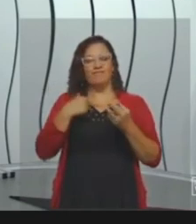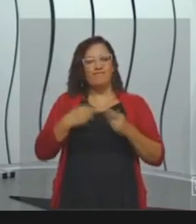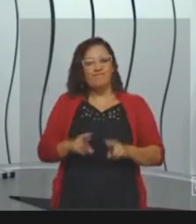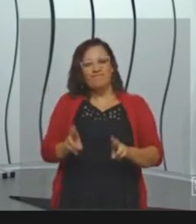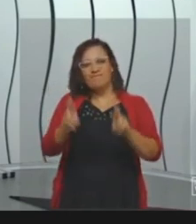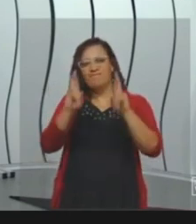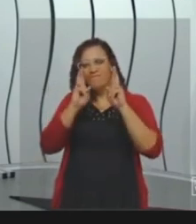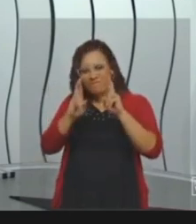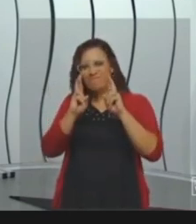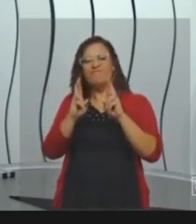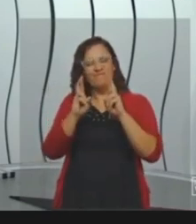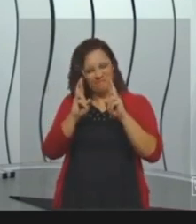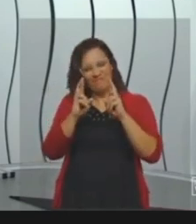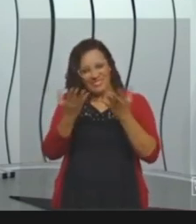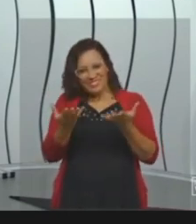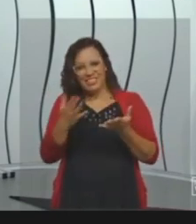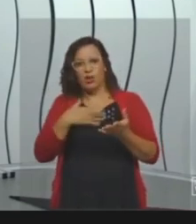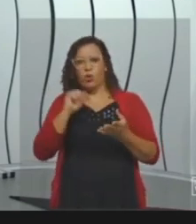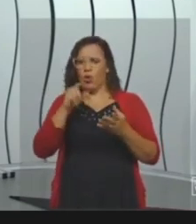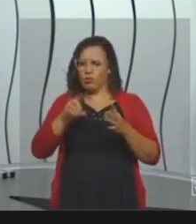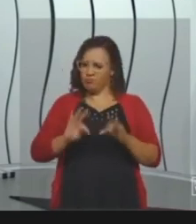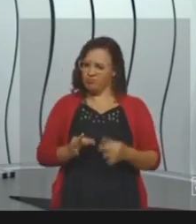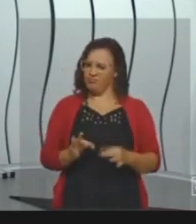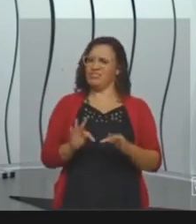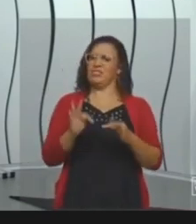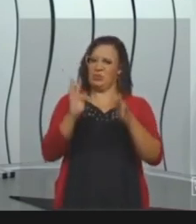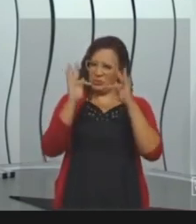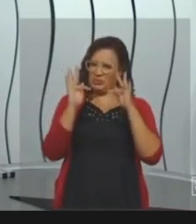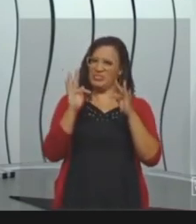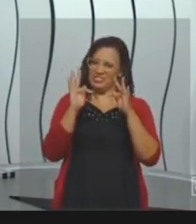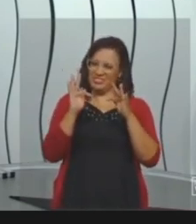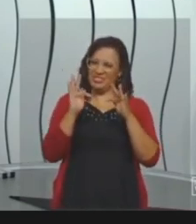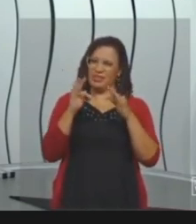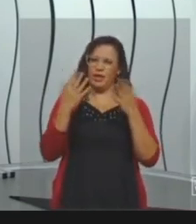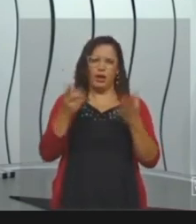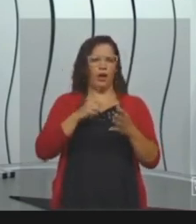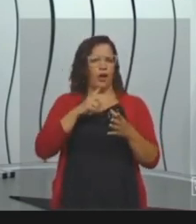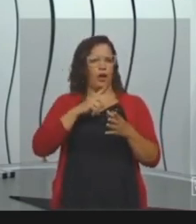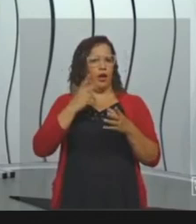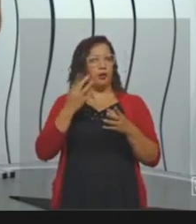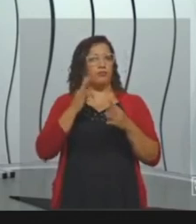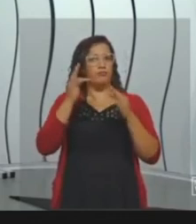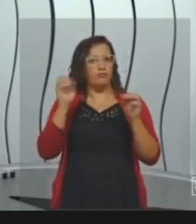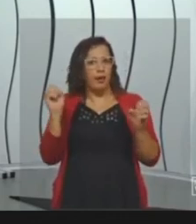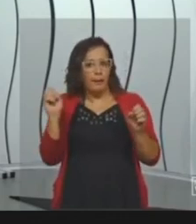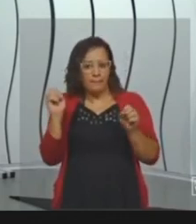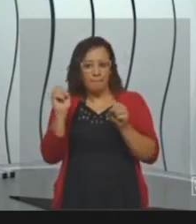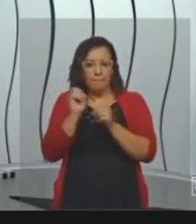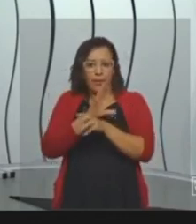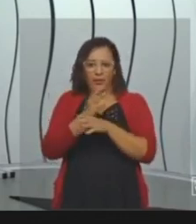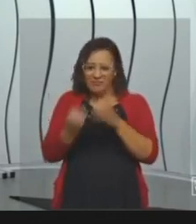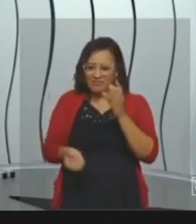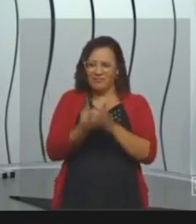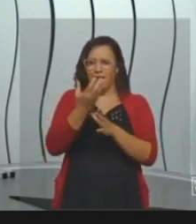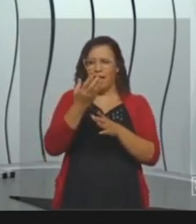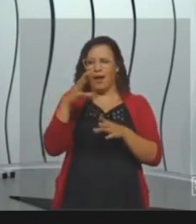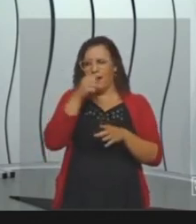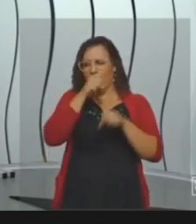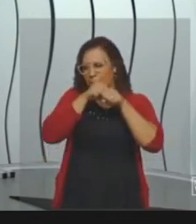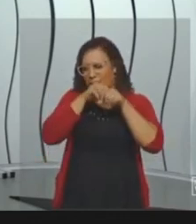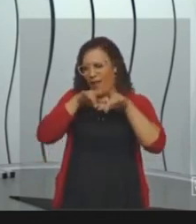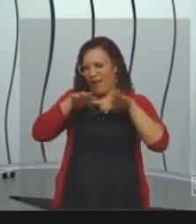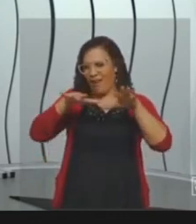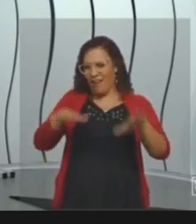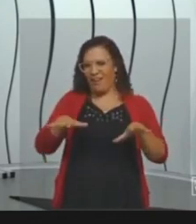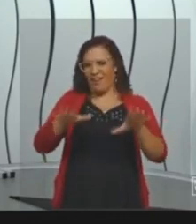pelo menos a esperança que eu tenho é que essas tecnologias venham a ficar prontas e bem distribuídas rapidamente,